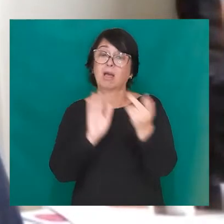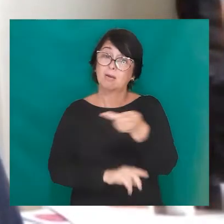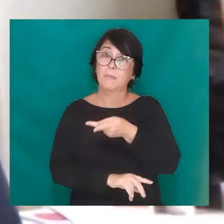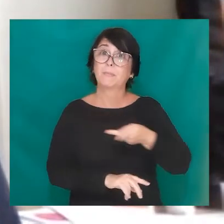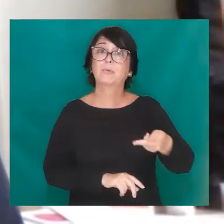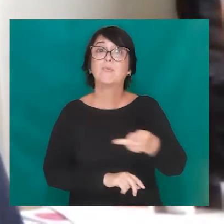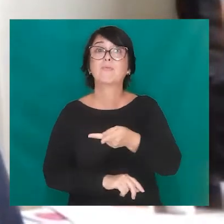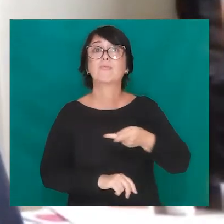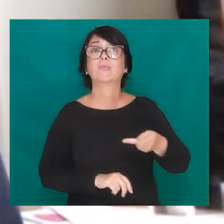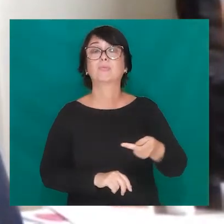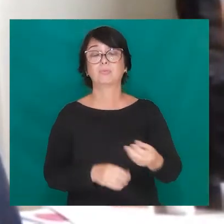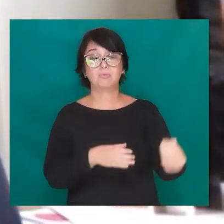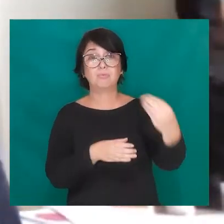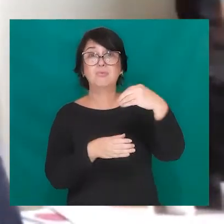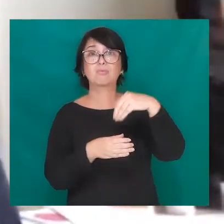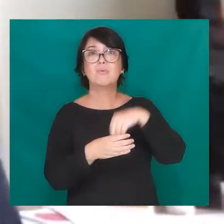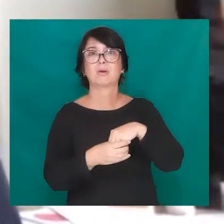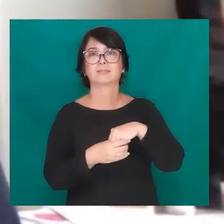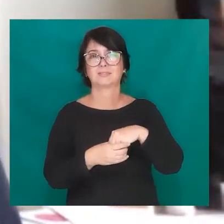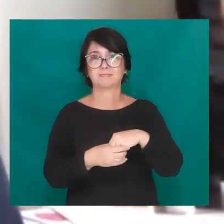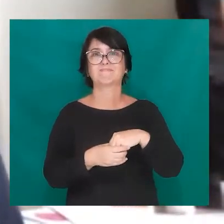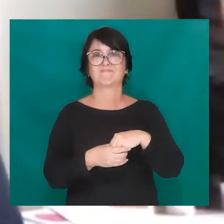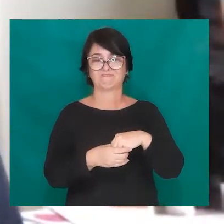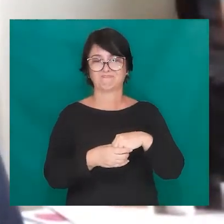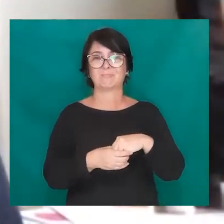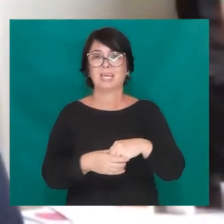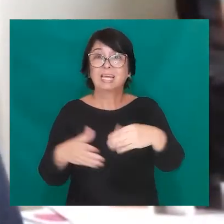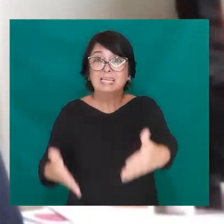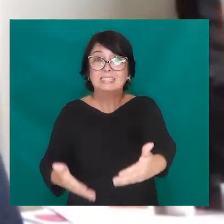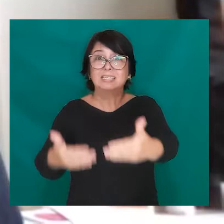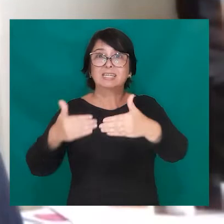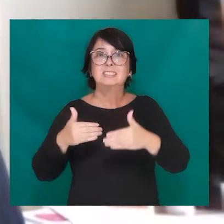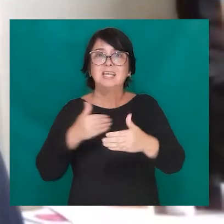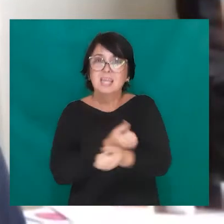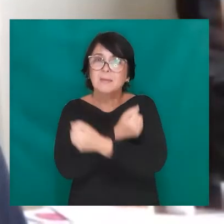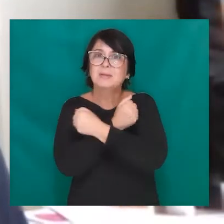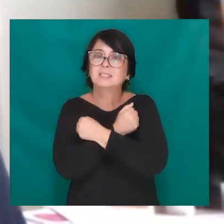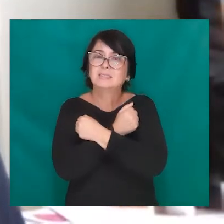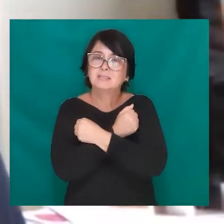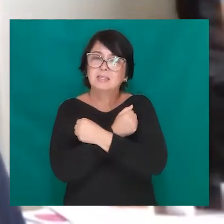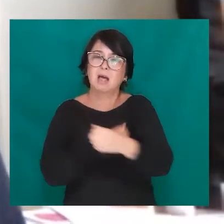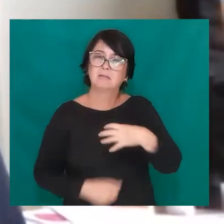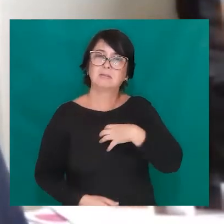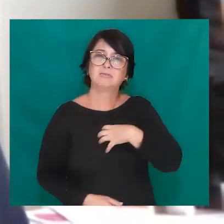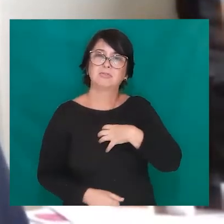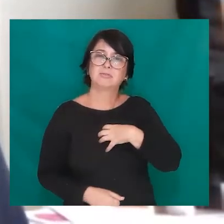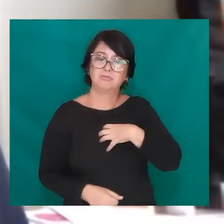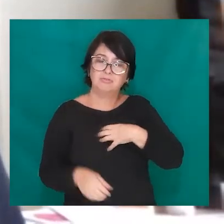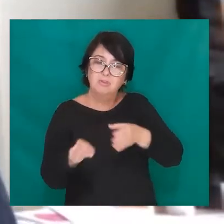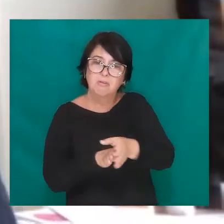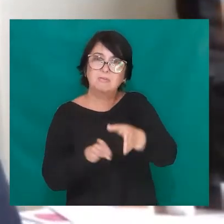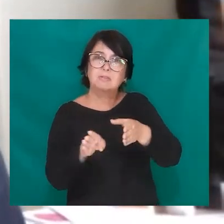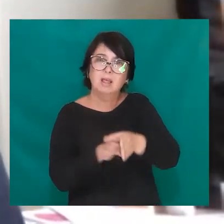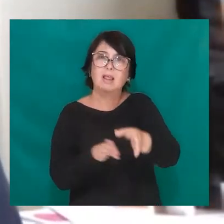claro, arregimentar nesse sentido, abraçar os músicos que a gente sabe que são competentes naquilo que fazem. Ou